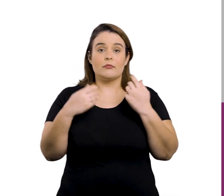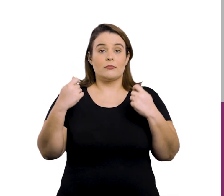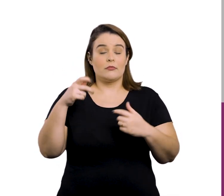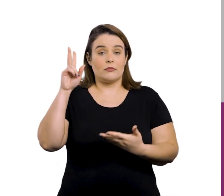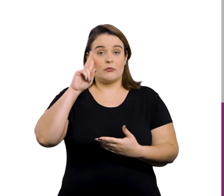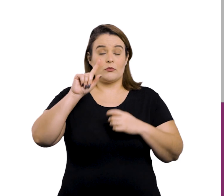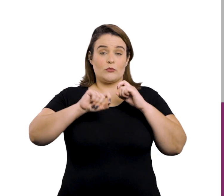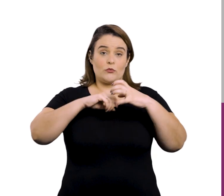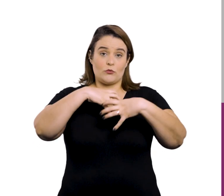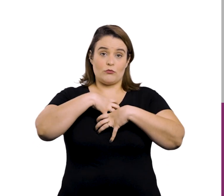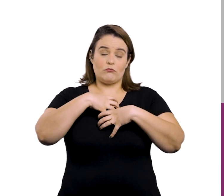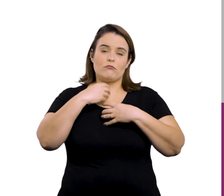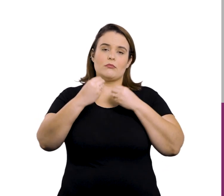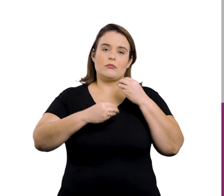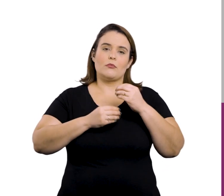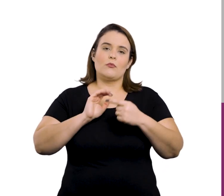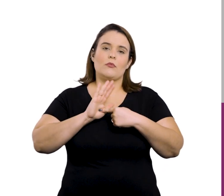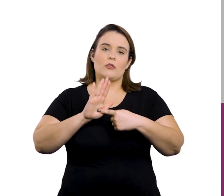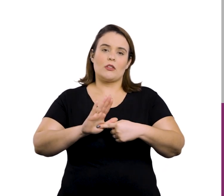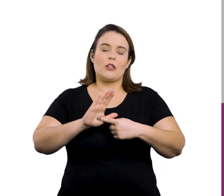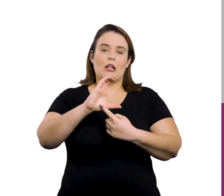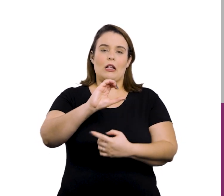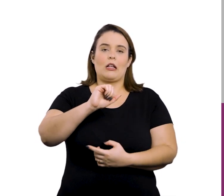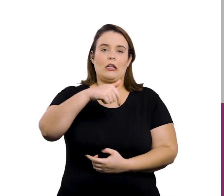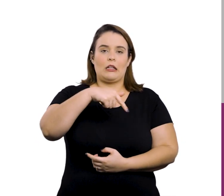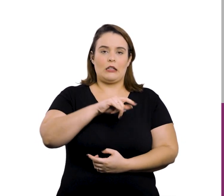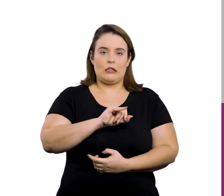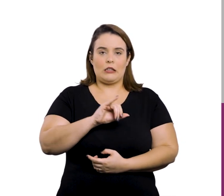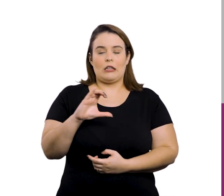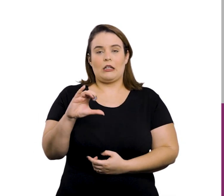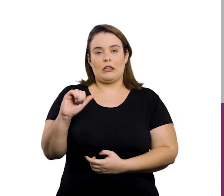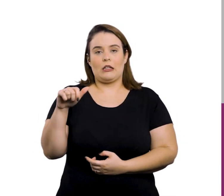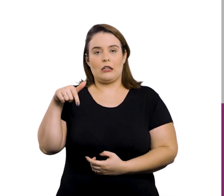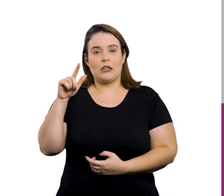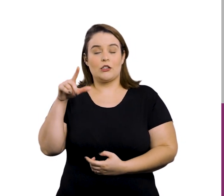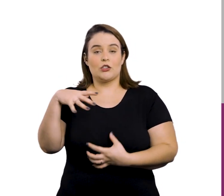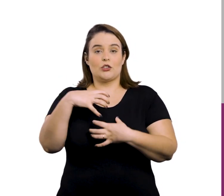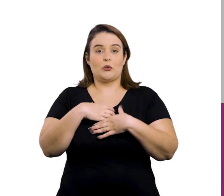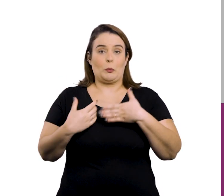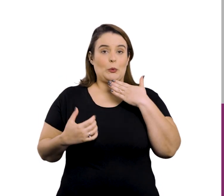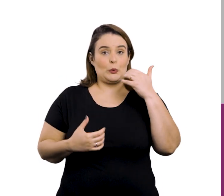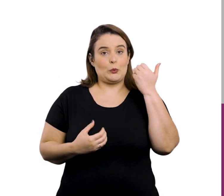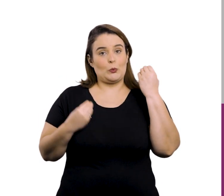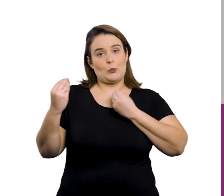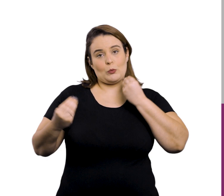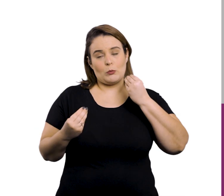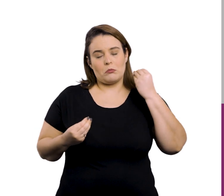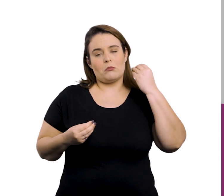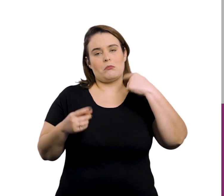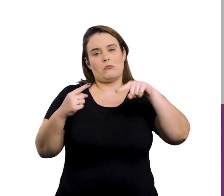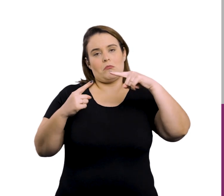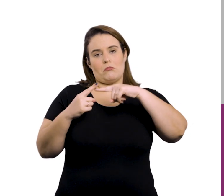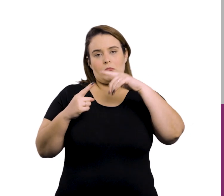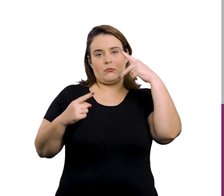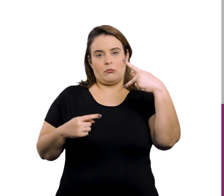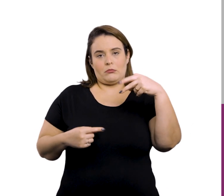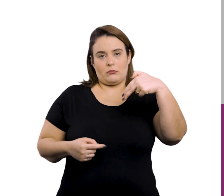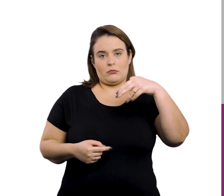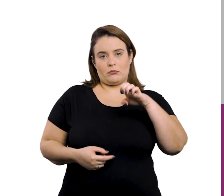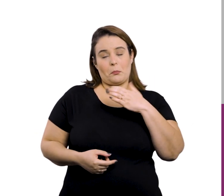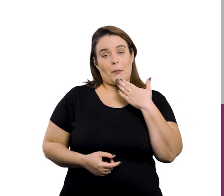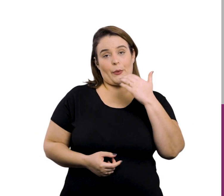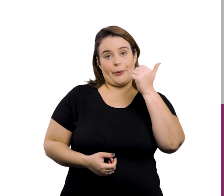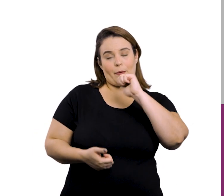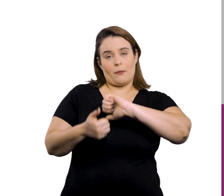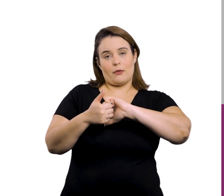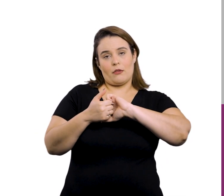regra. Sempre é bom lembrar que o mecanismo de indicadores de qualidade CAQI-CAC é o melhor caminho para o cumprimento